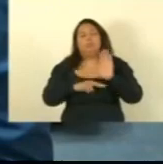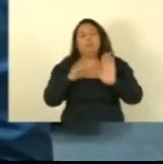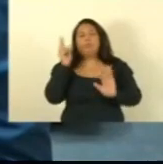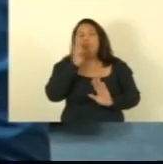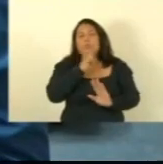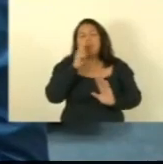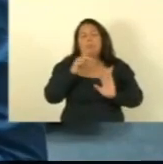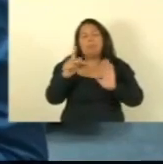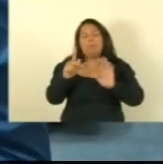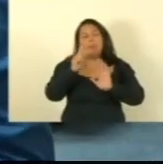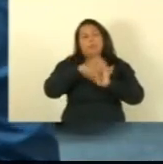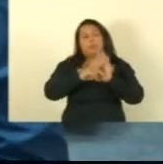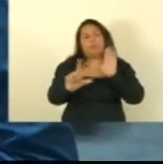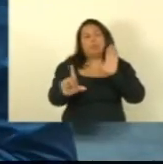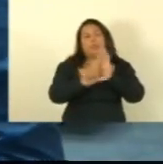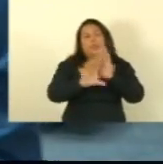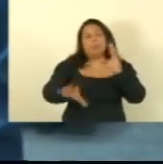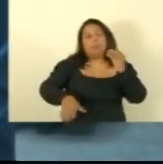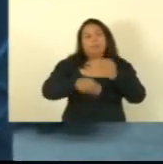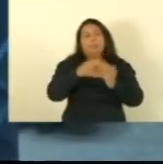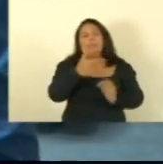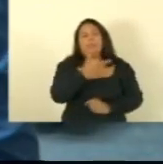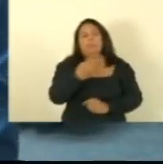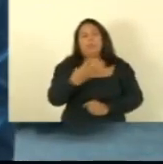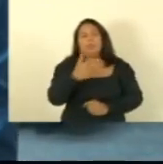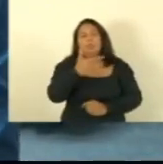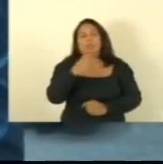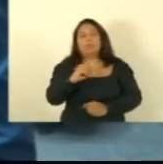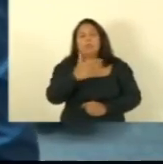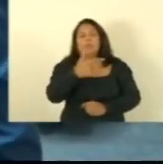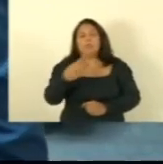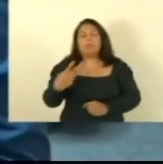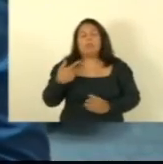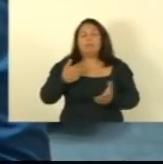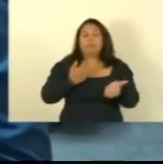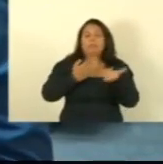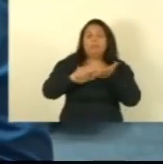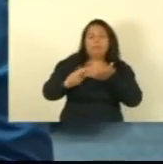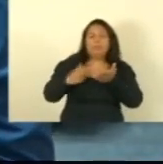projeto de lei complementar 24/2023, oriundo de mensagem governamental